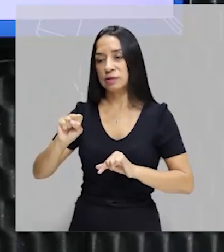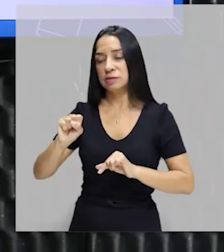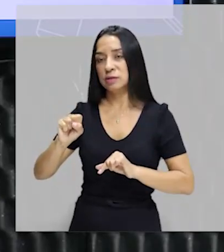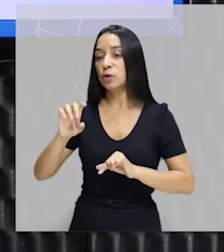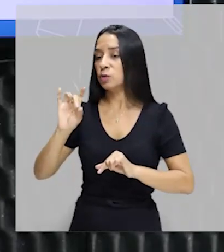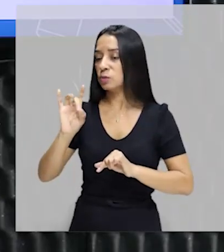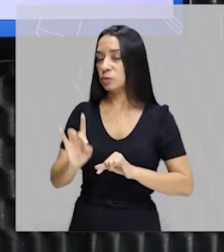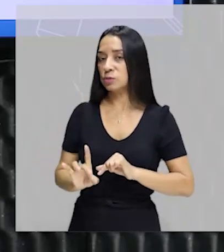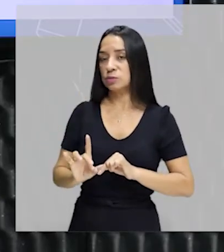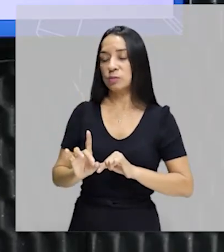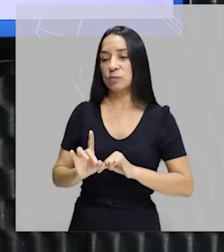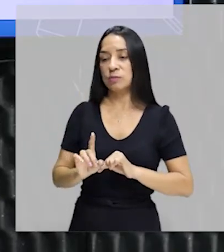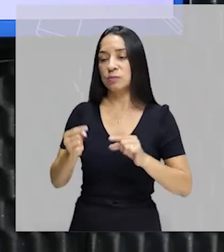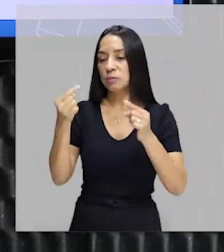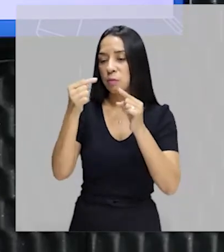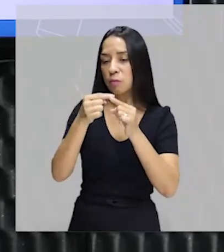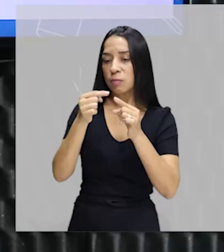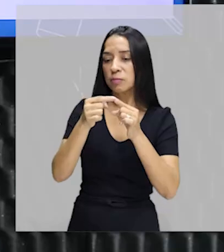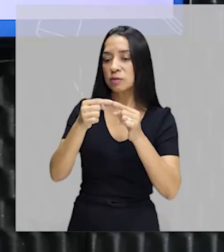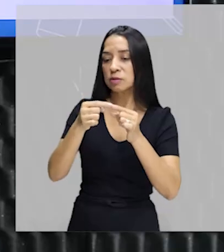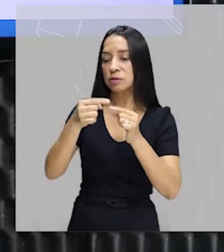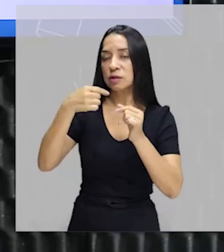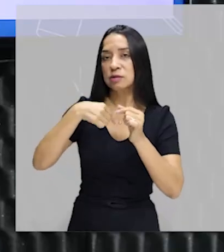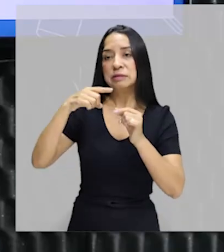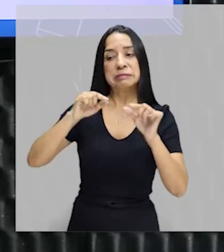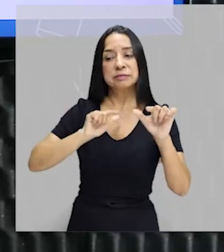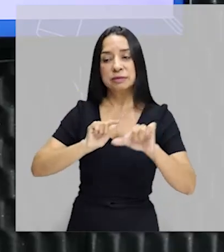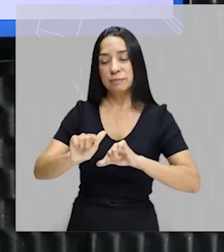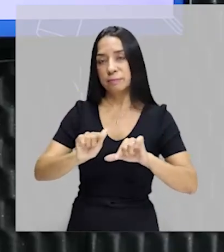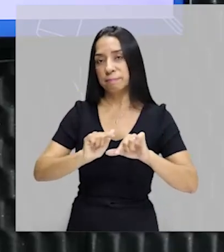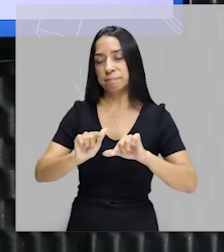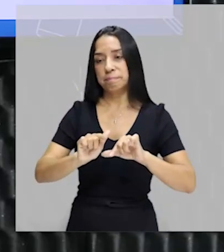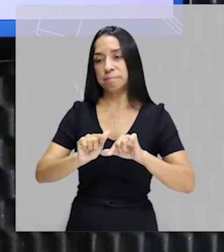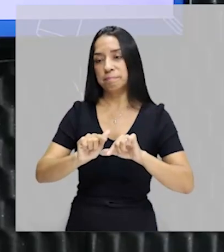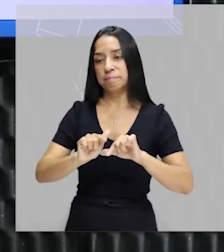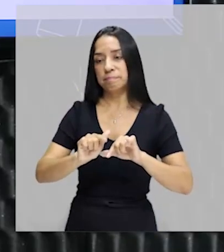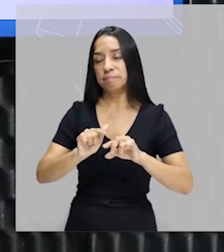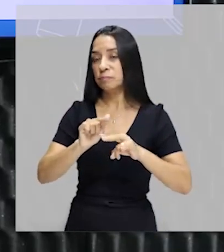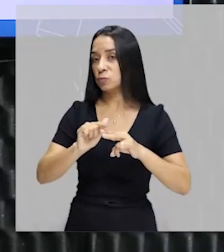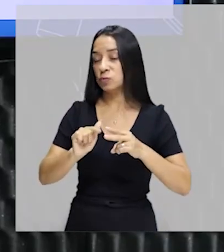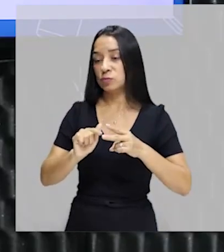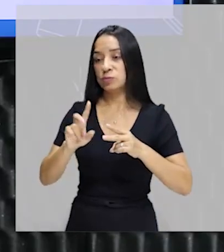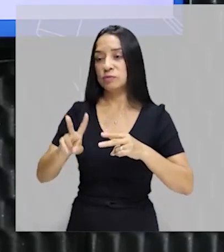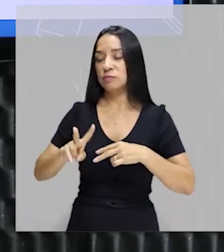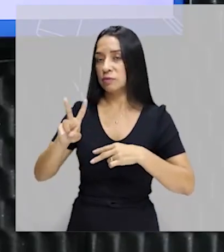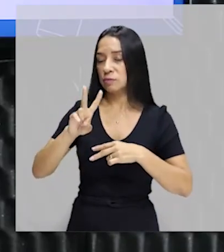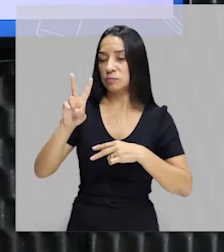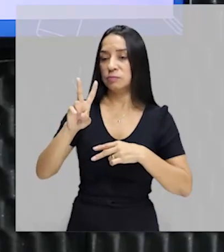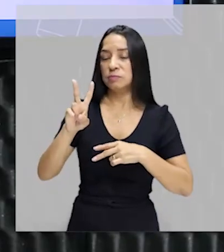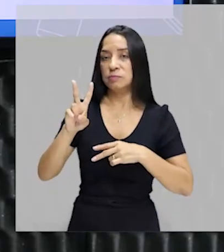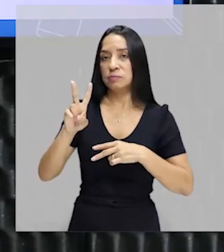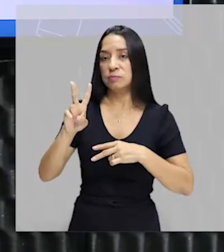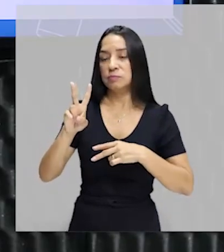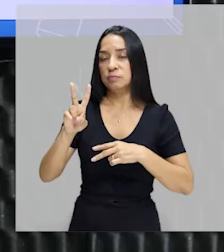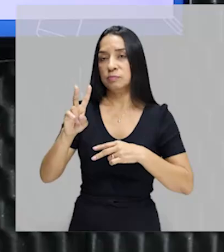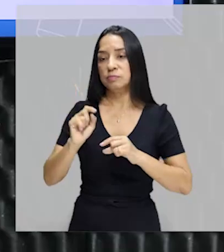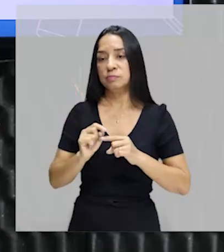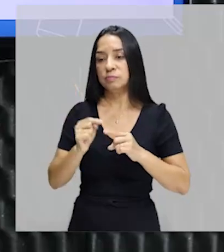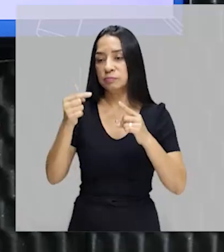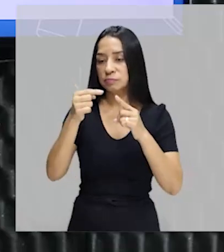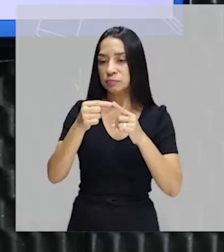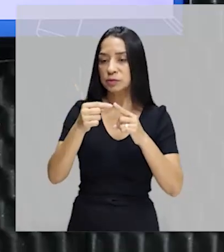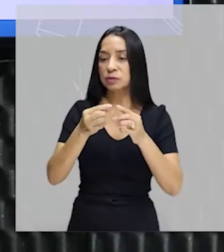em apenas em eu trabalhando. A dignidade, os valores morais estão